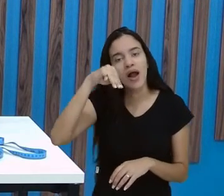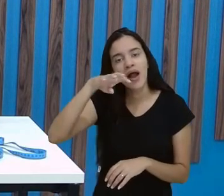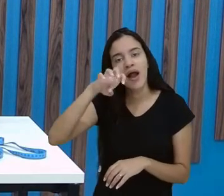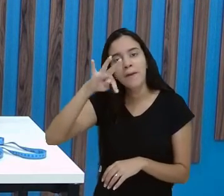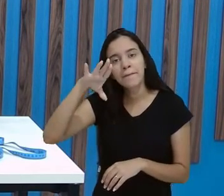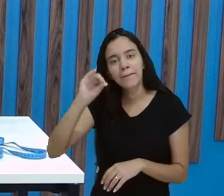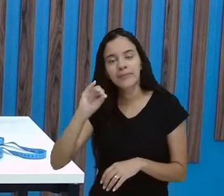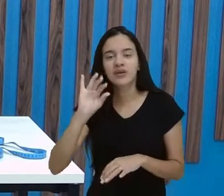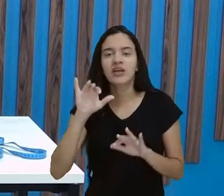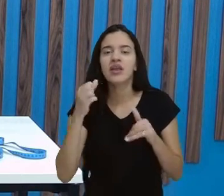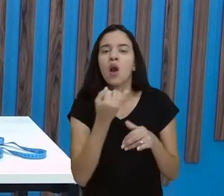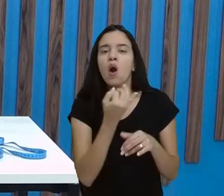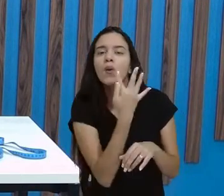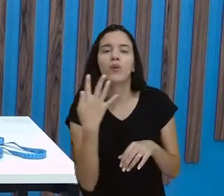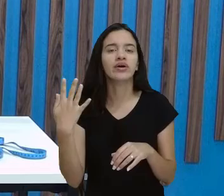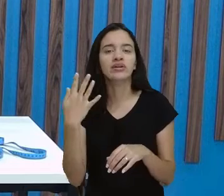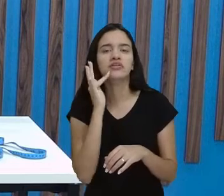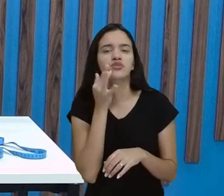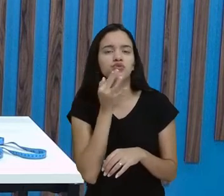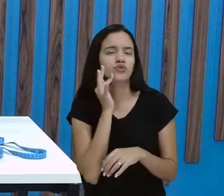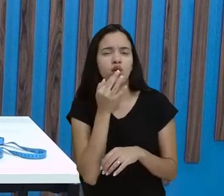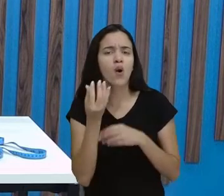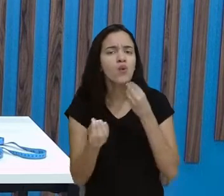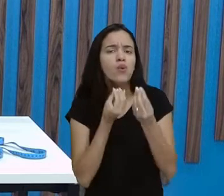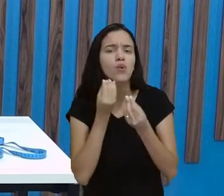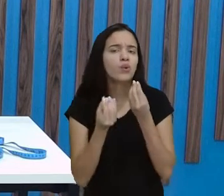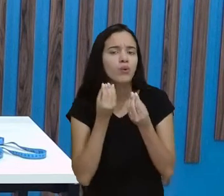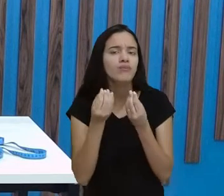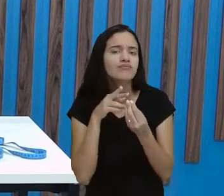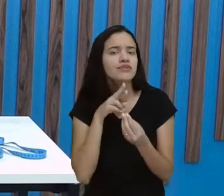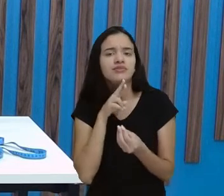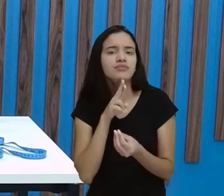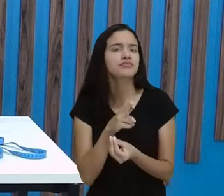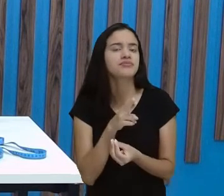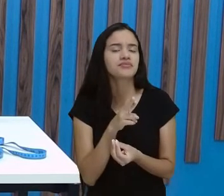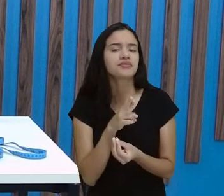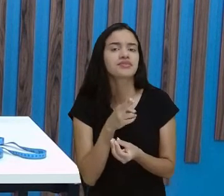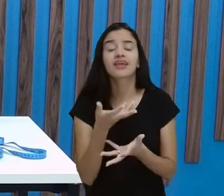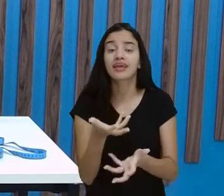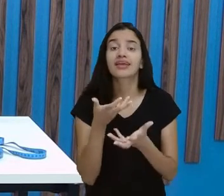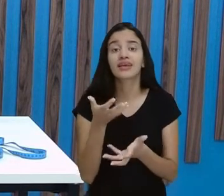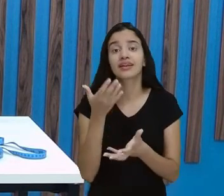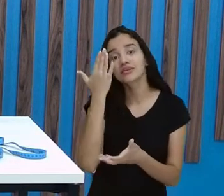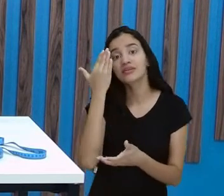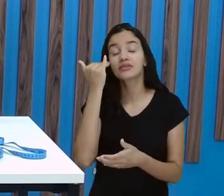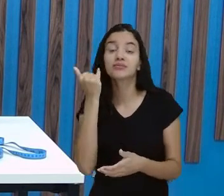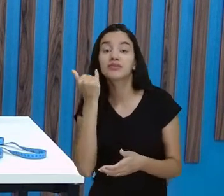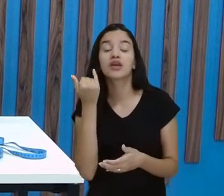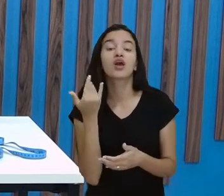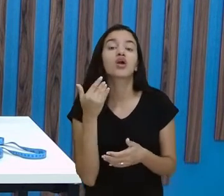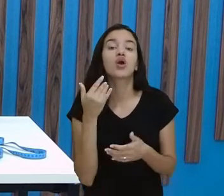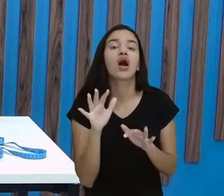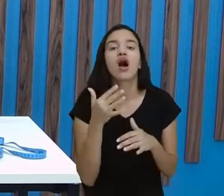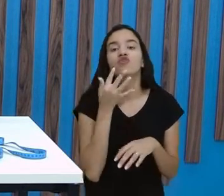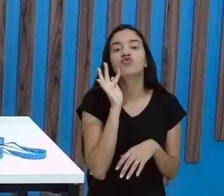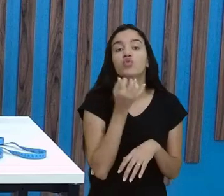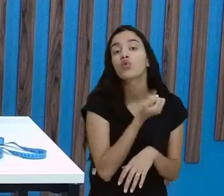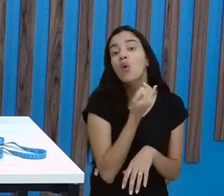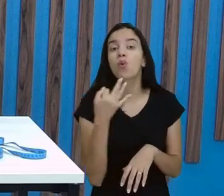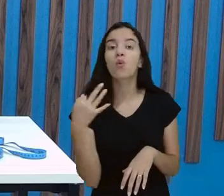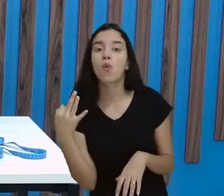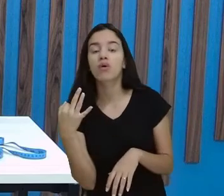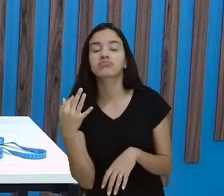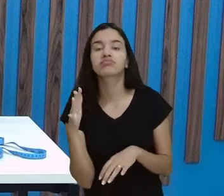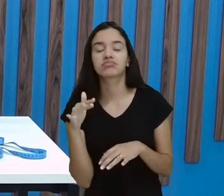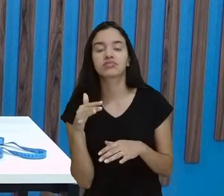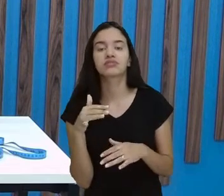exatamente. E a quantidade de frutas, como é que a gente chega ao resultado aí? Ela queria saber quantas frutas ela tinha trazido ali